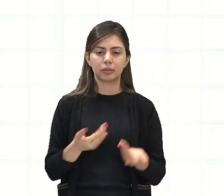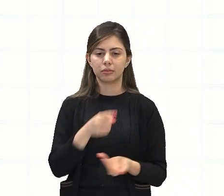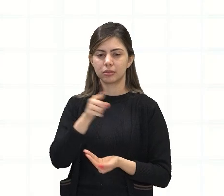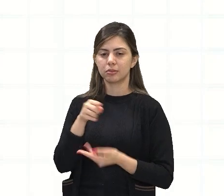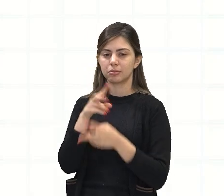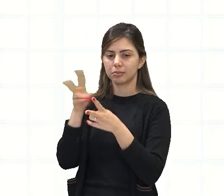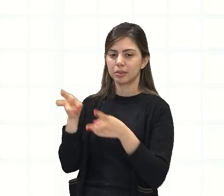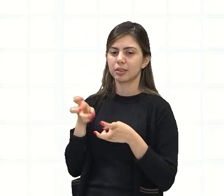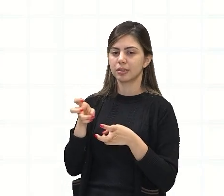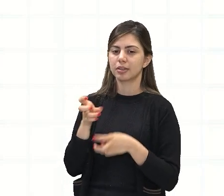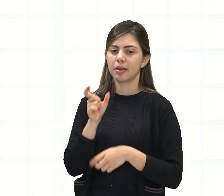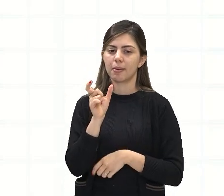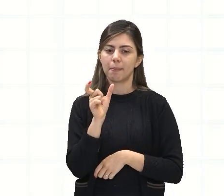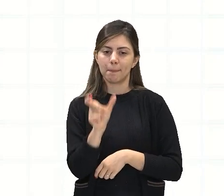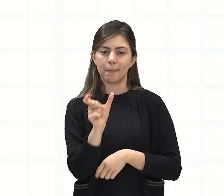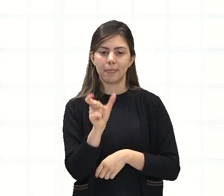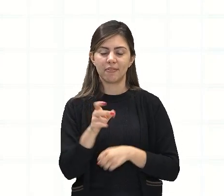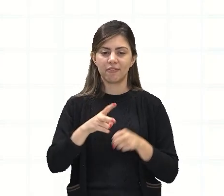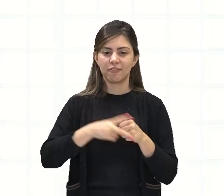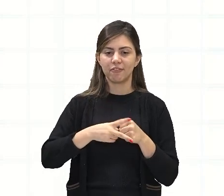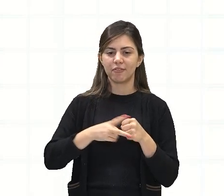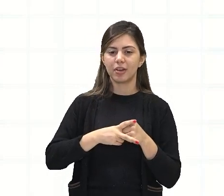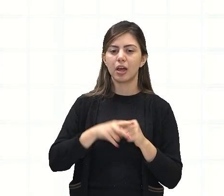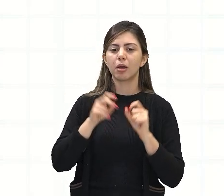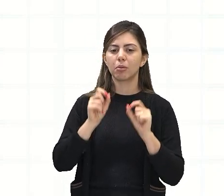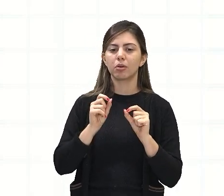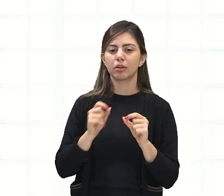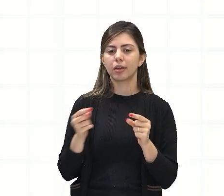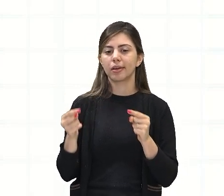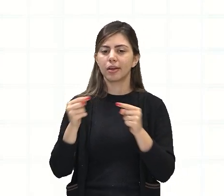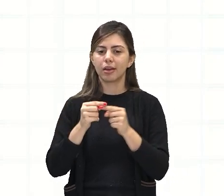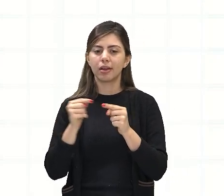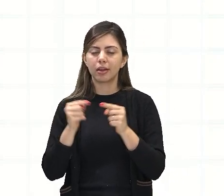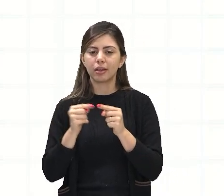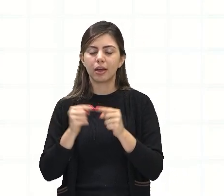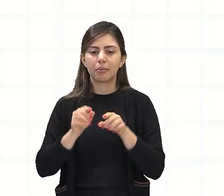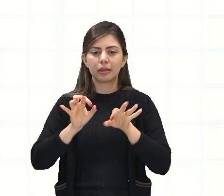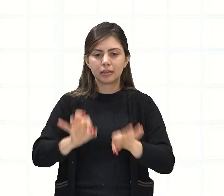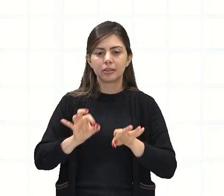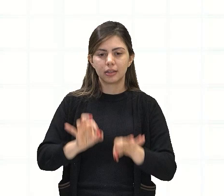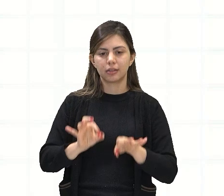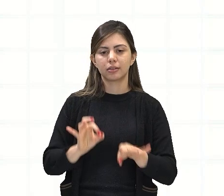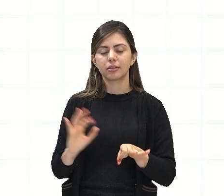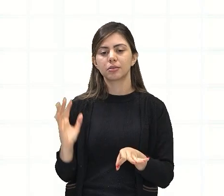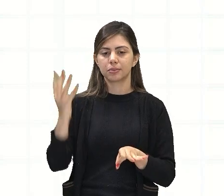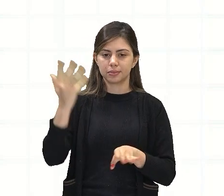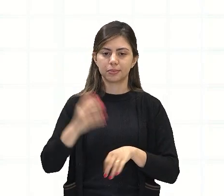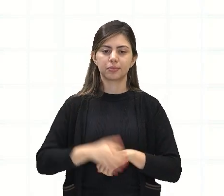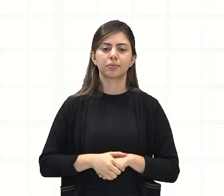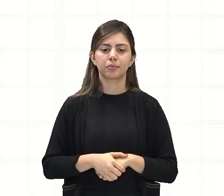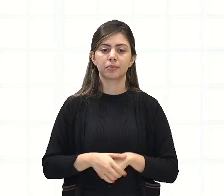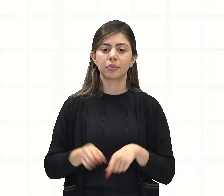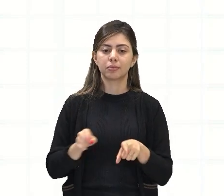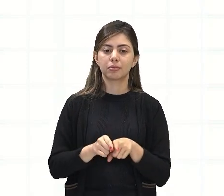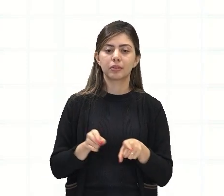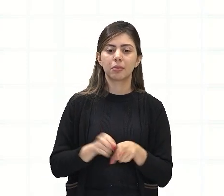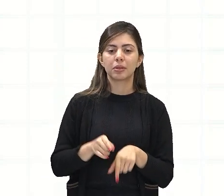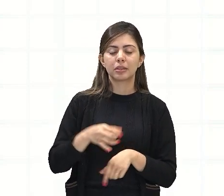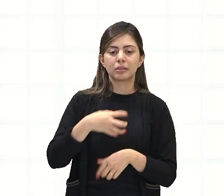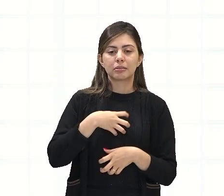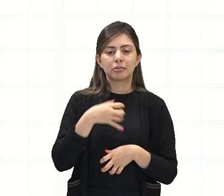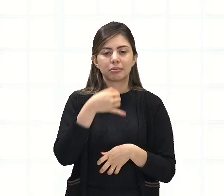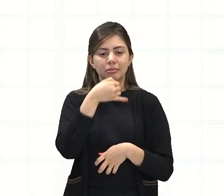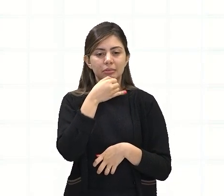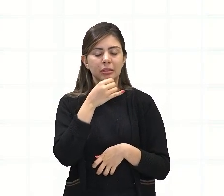olha os verbos, no modo indicativo, o modo da certeza, não é? Um sentimento de tristeza muito grande,